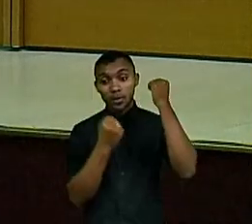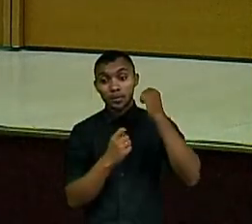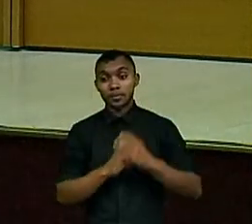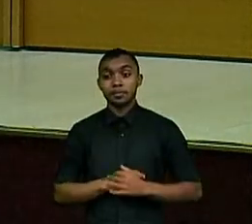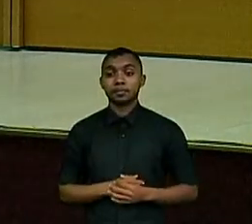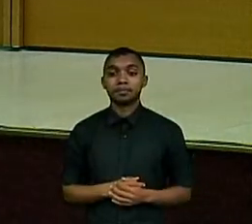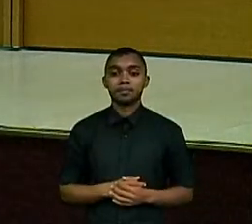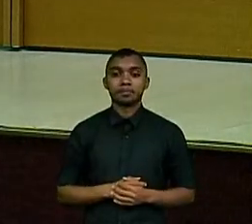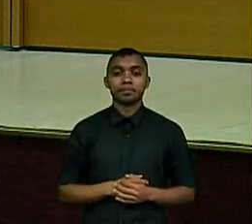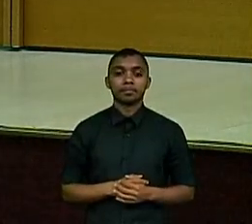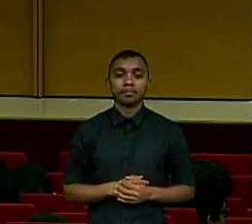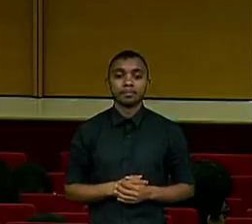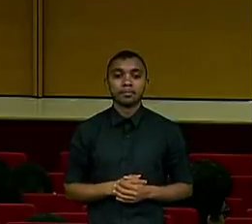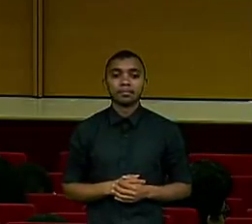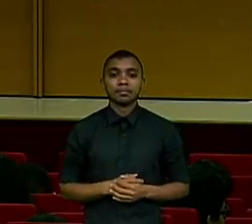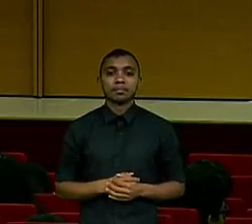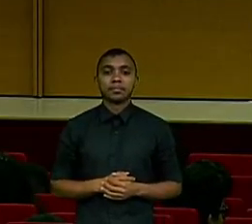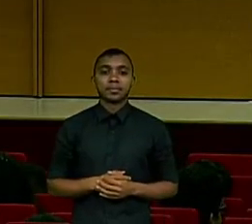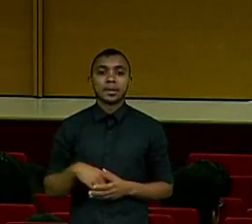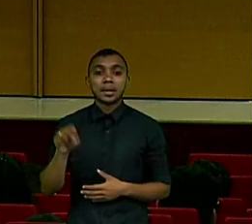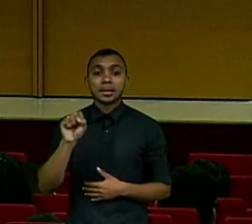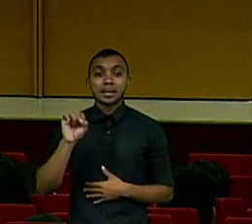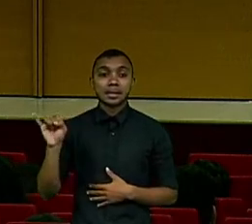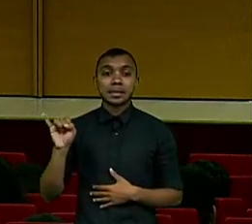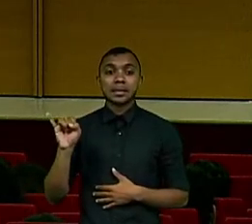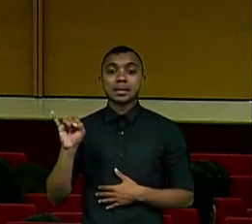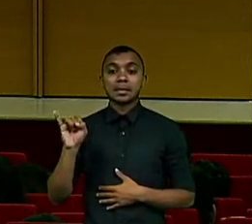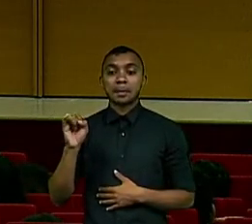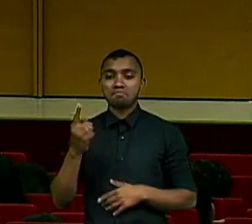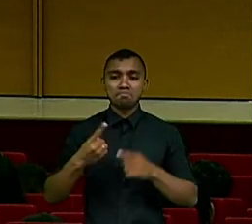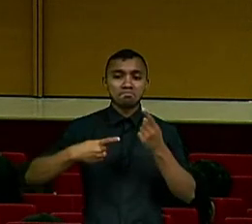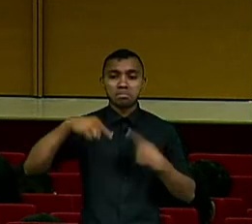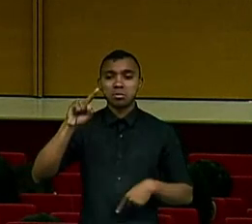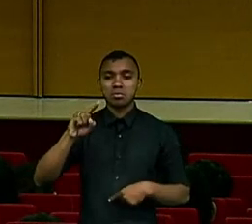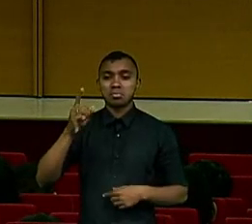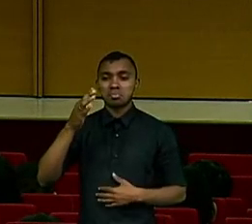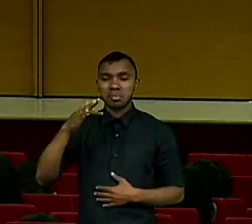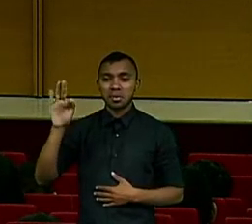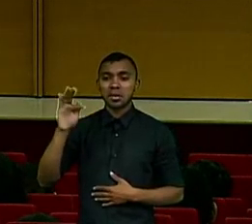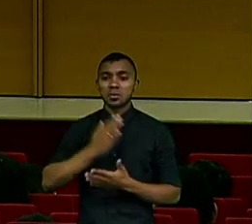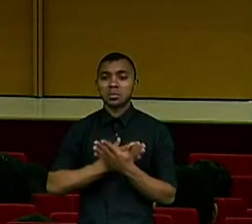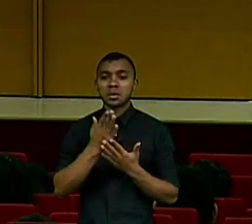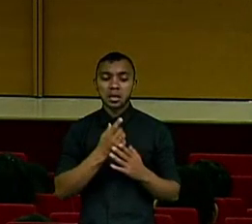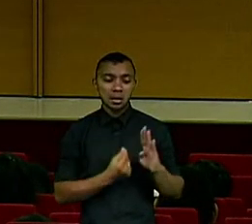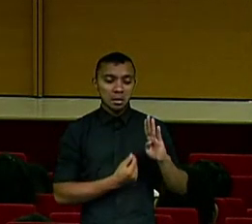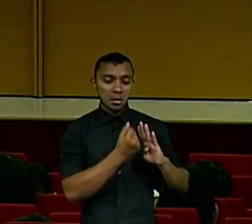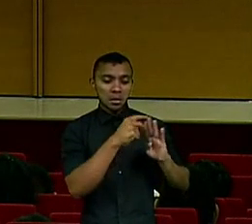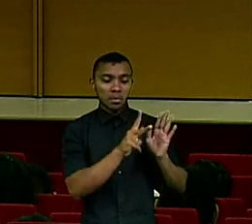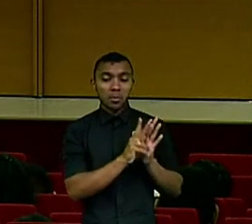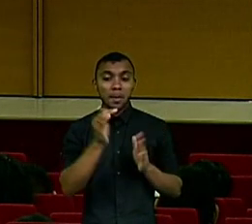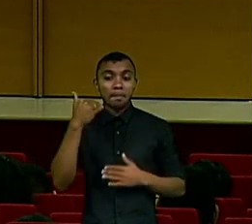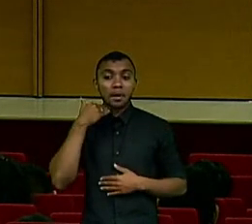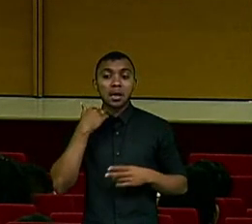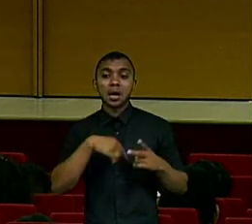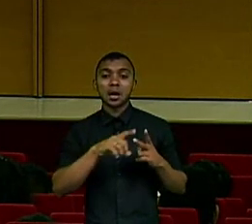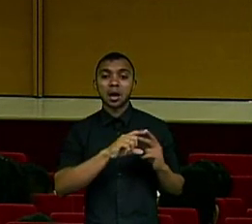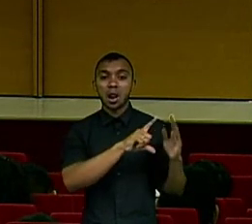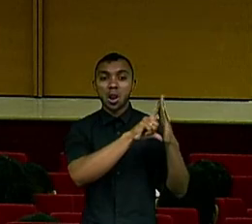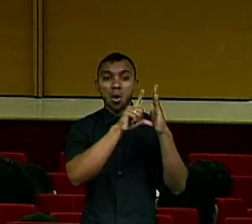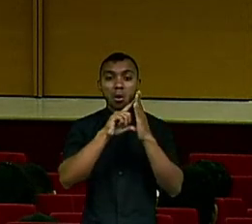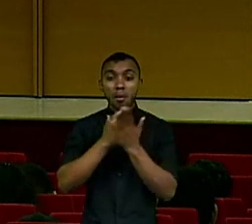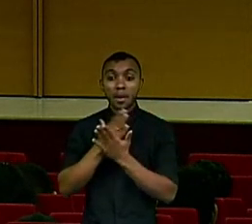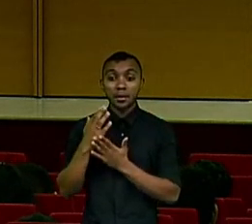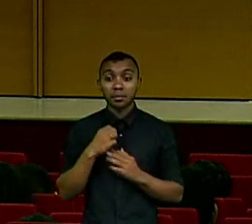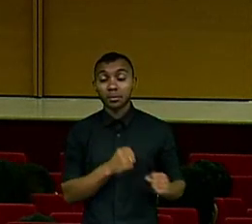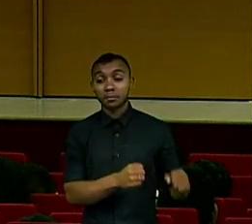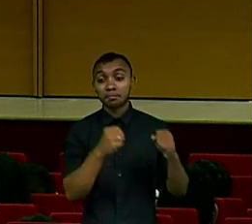mais uma vez se a Revolução Francesa traz a burguesias bancária burguesia Comercial ao poder agora